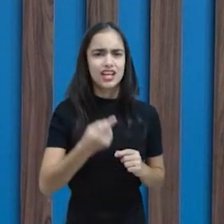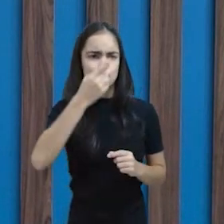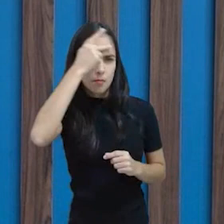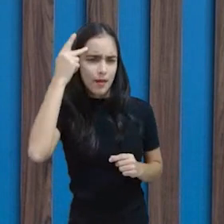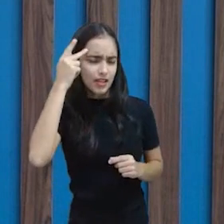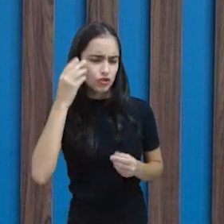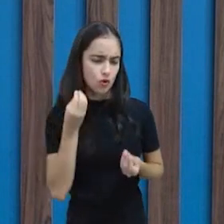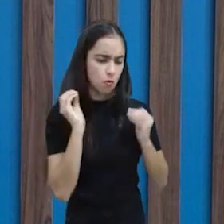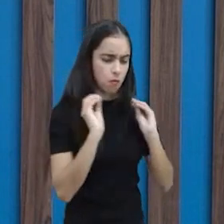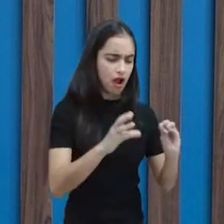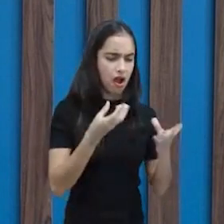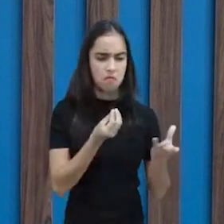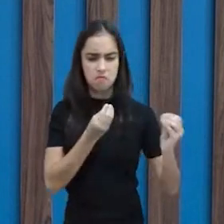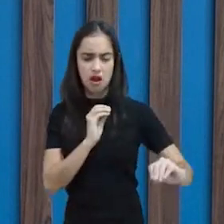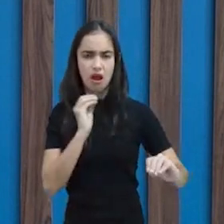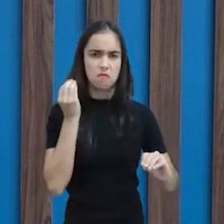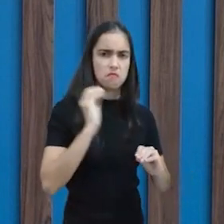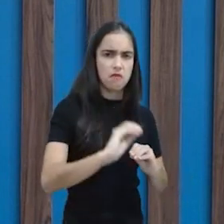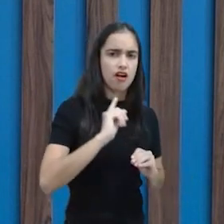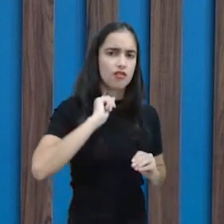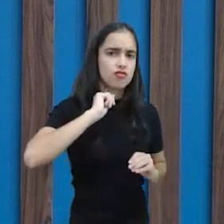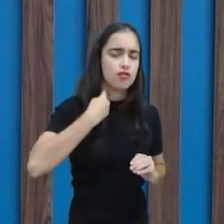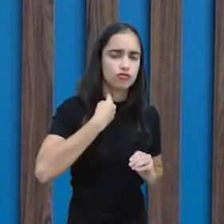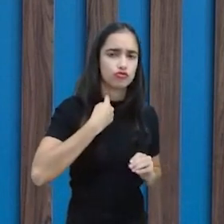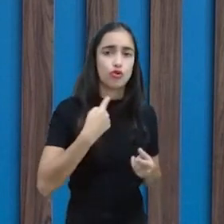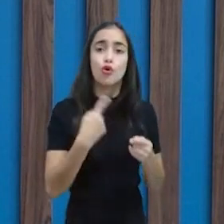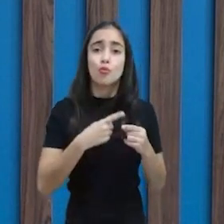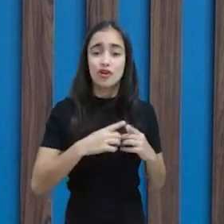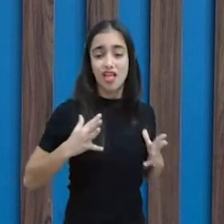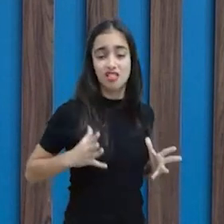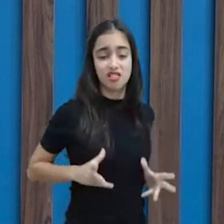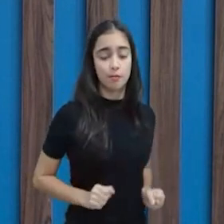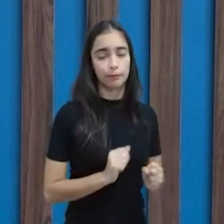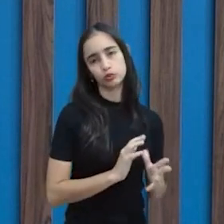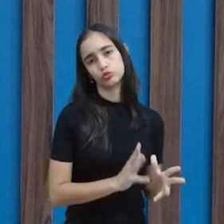aquele terreno, né? Limpa aquilo tudo, transforma